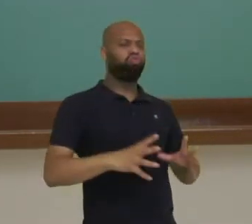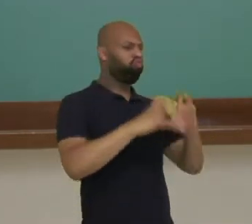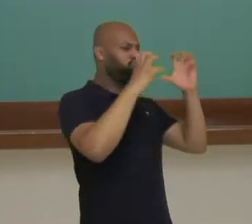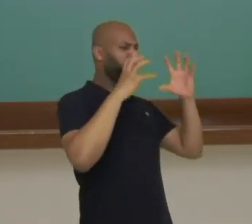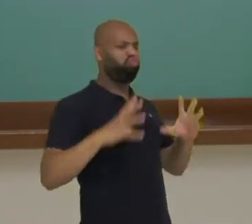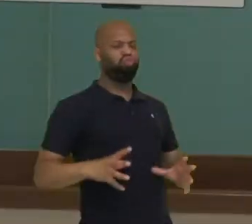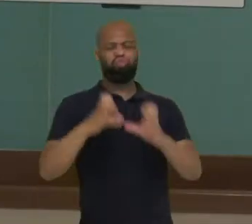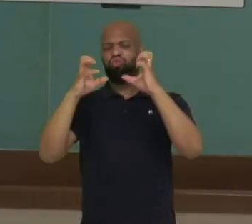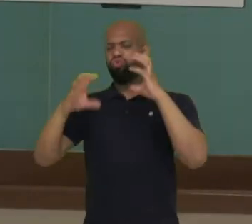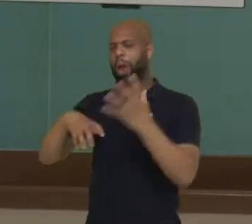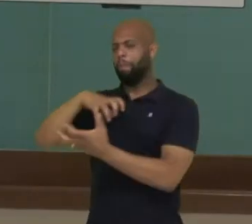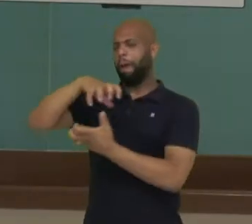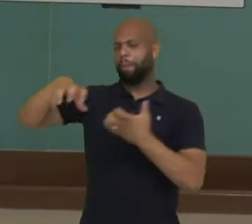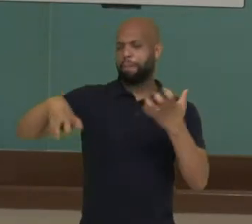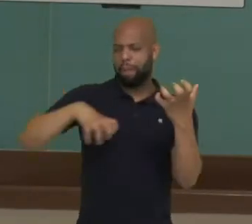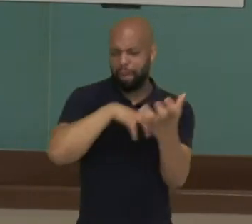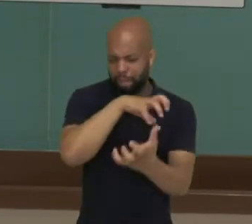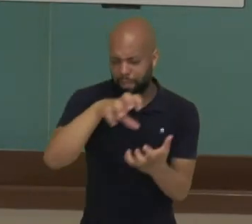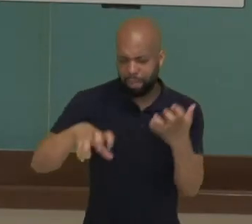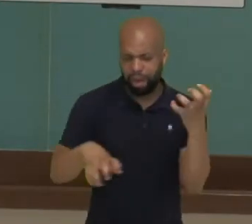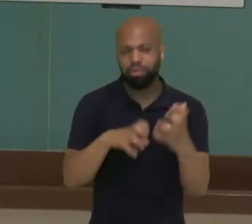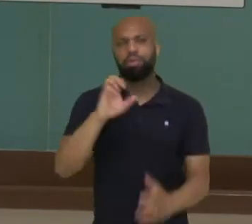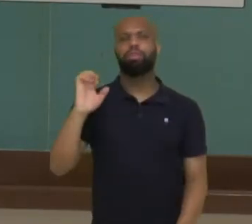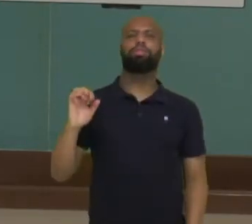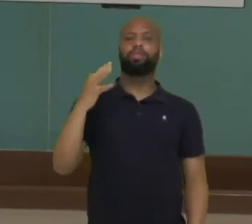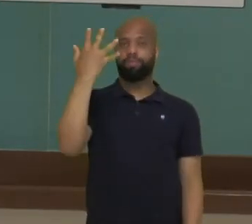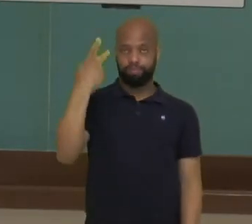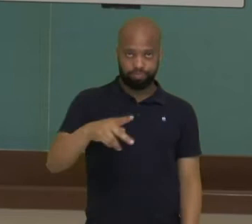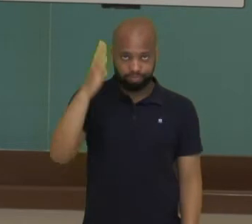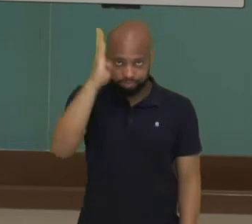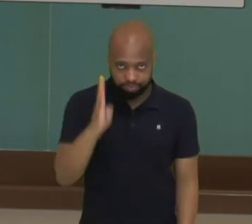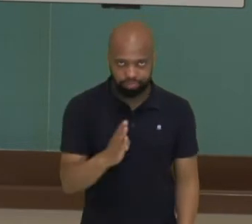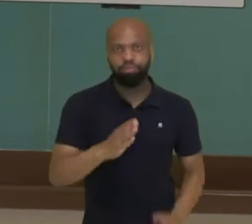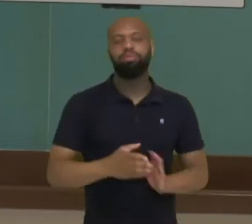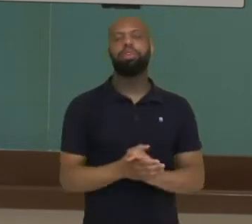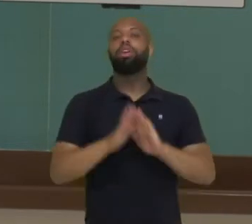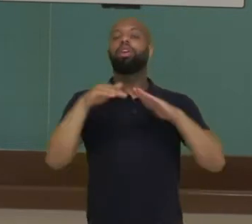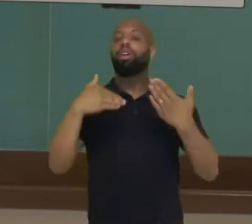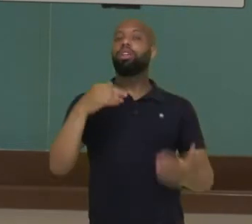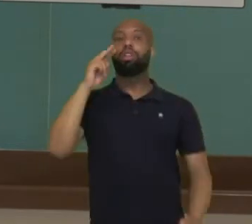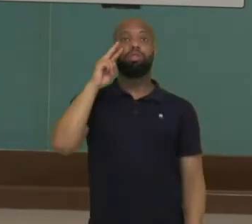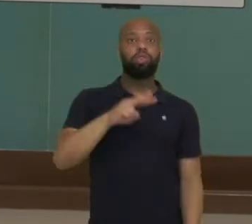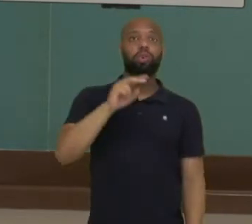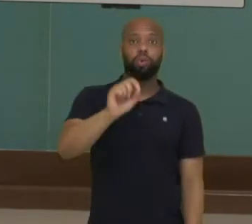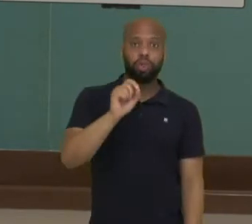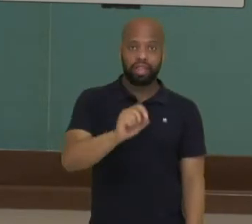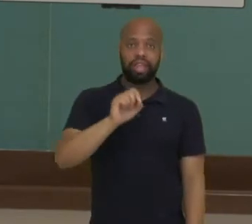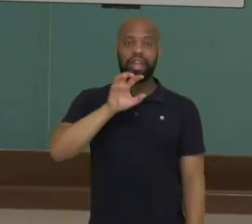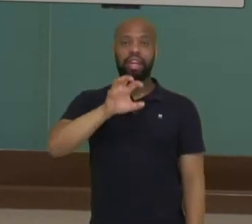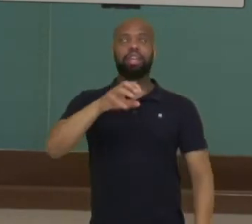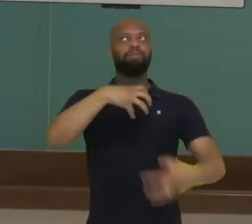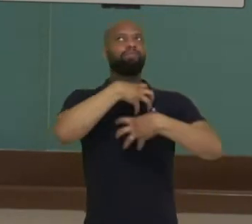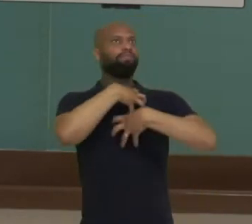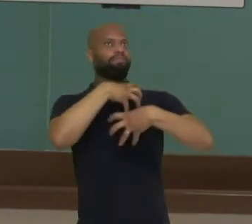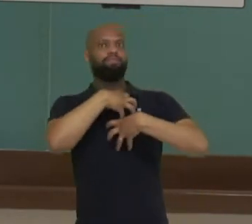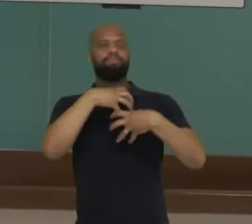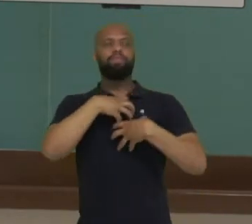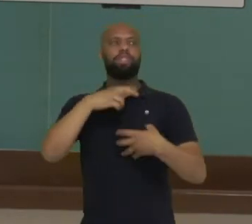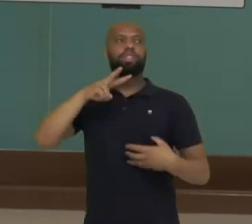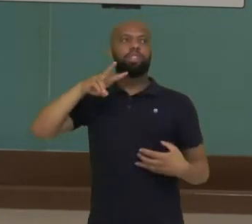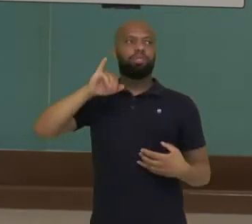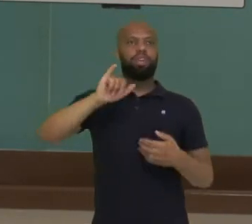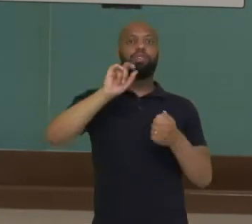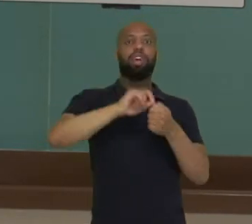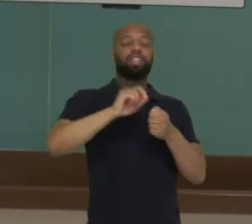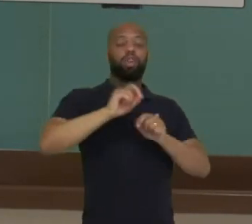rebeliões acontecendo aqui no Brasil. E daí a gente vai ver que esse clima vai